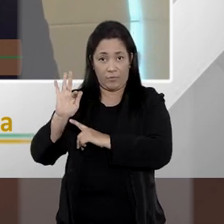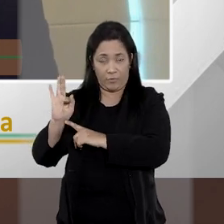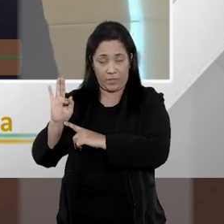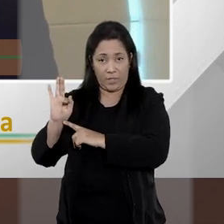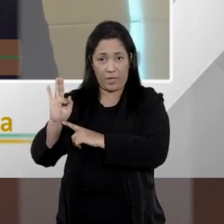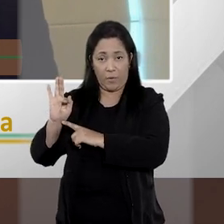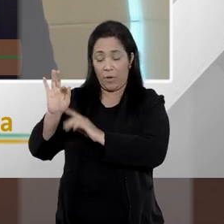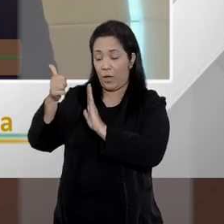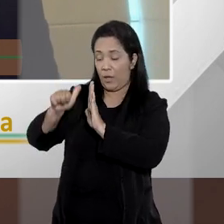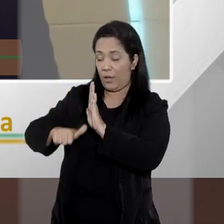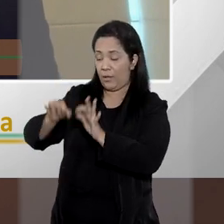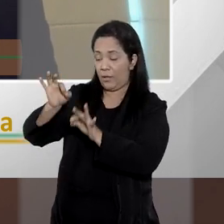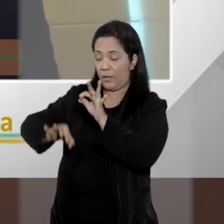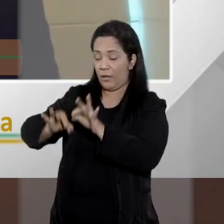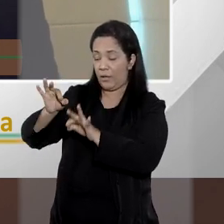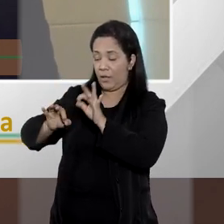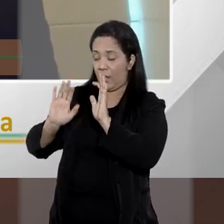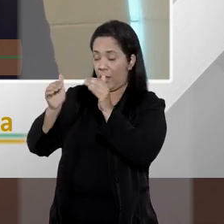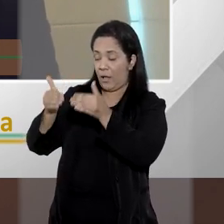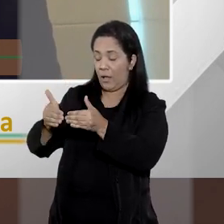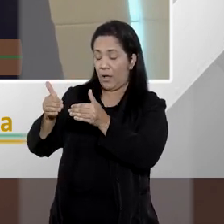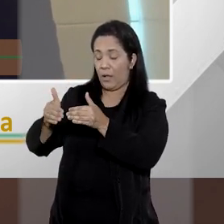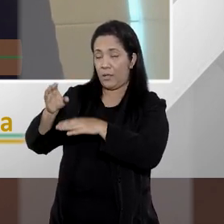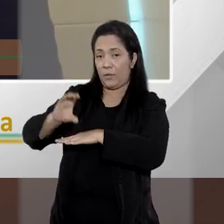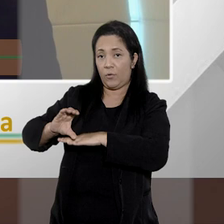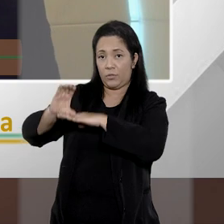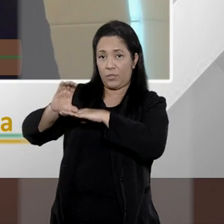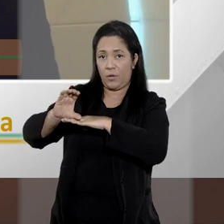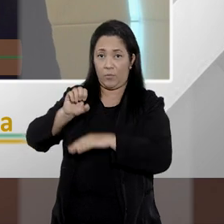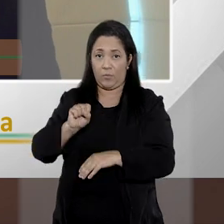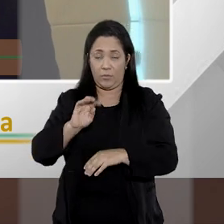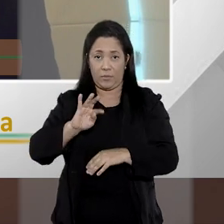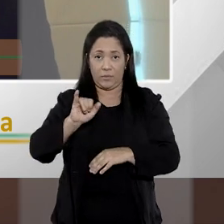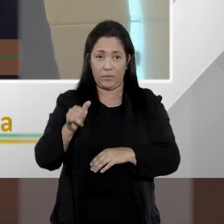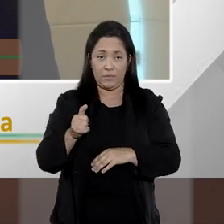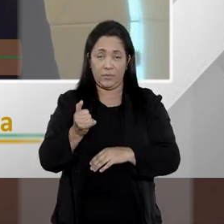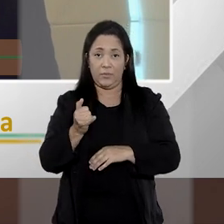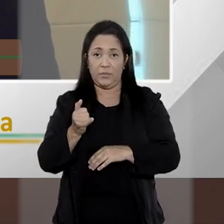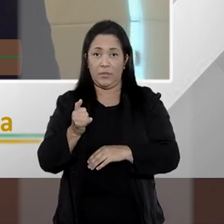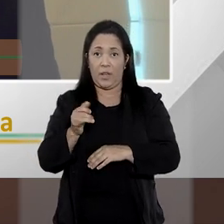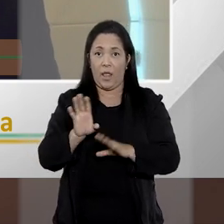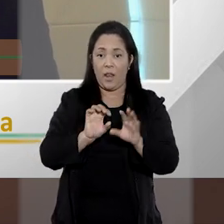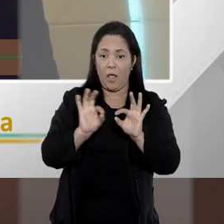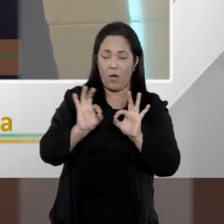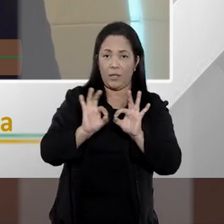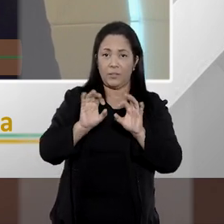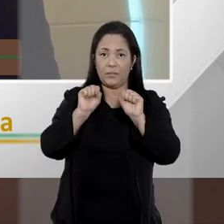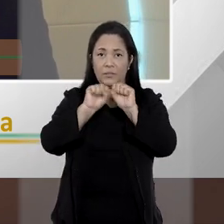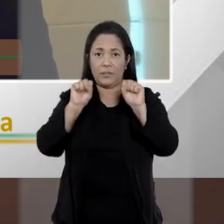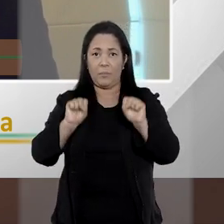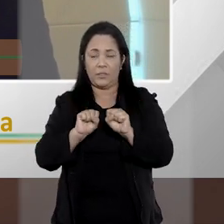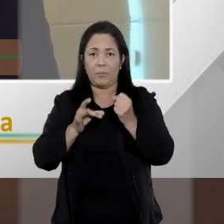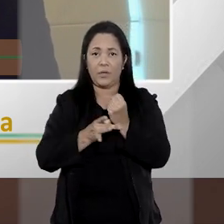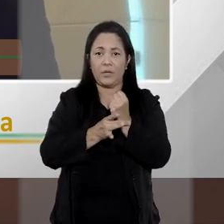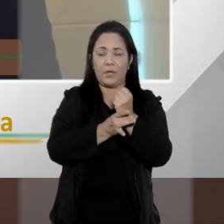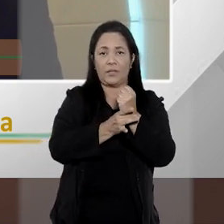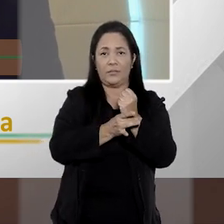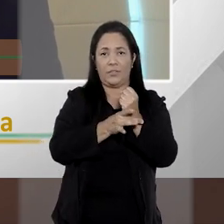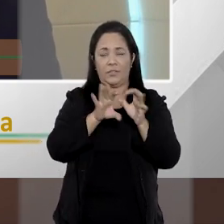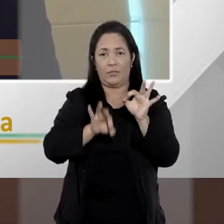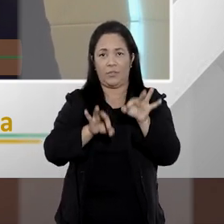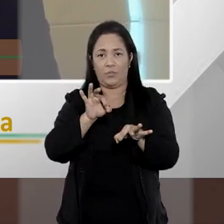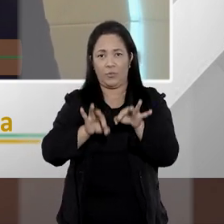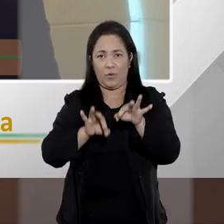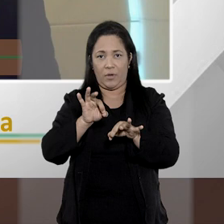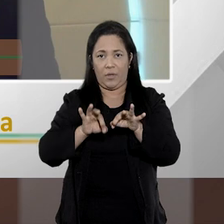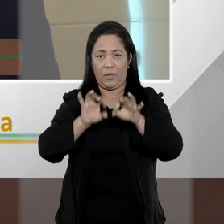sob o prisma constitucional, o Superior Tribunal de Justiça é responsável por equalizar, por sistematizar, por garantir segurança jurídica